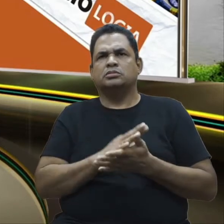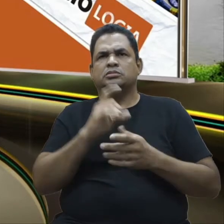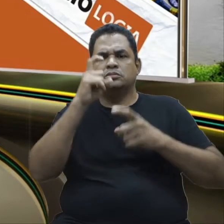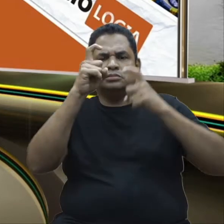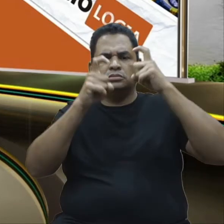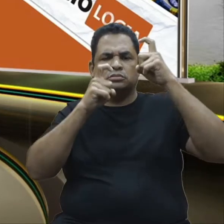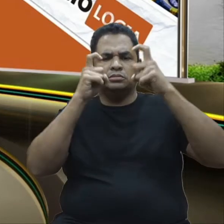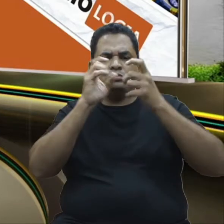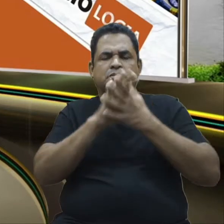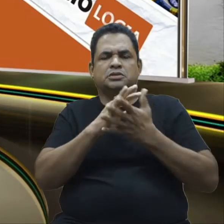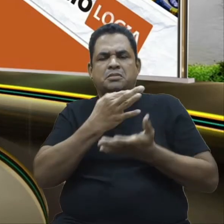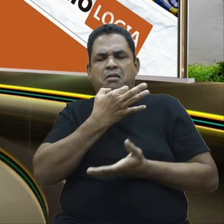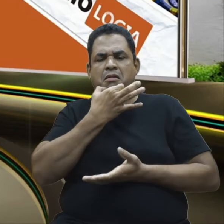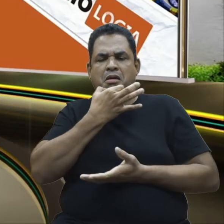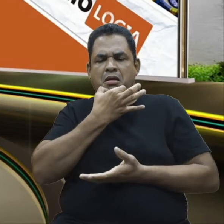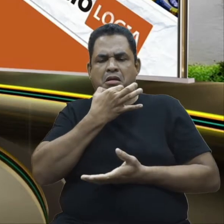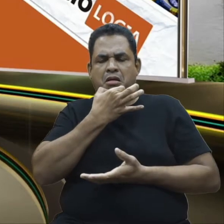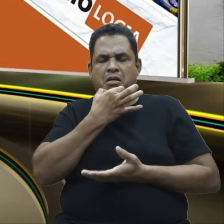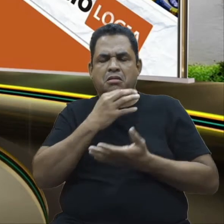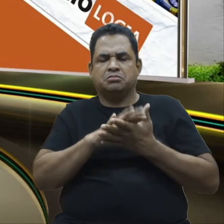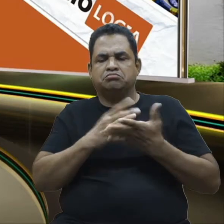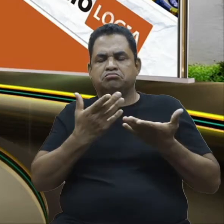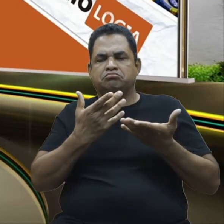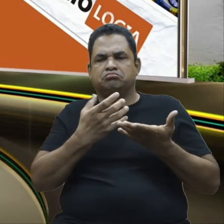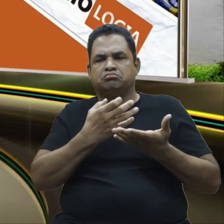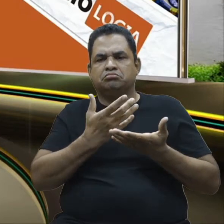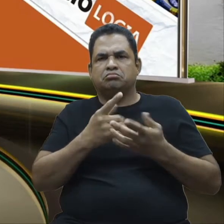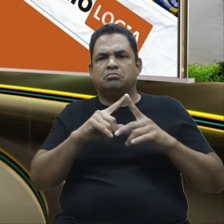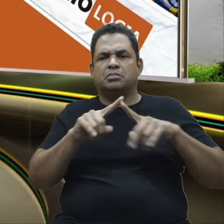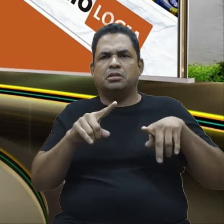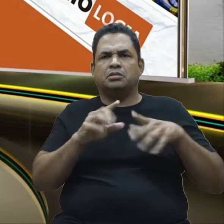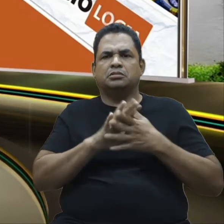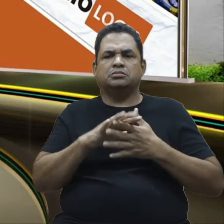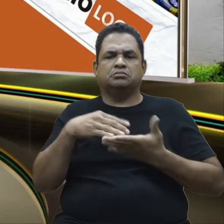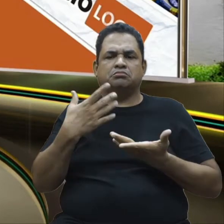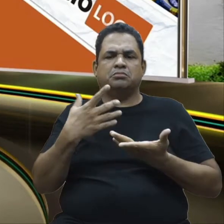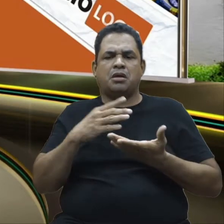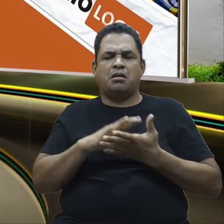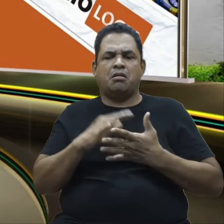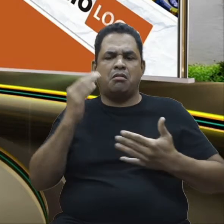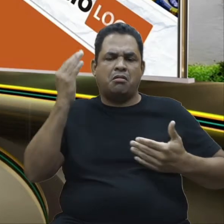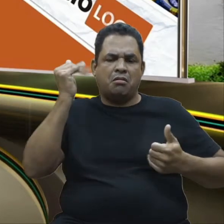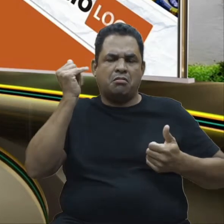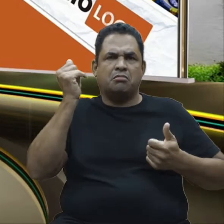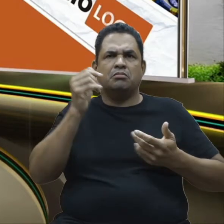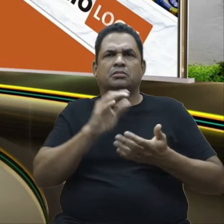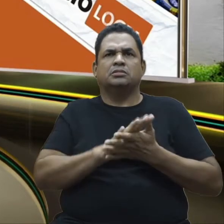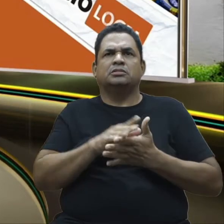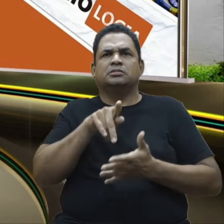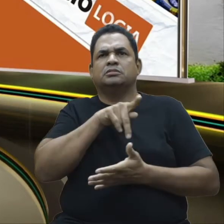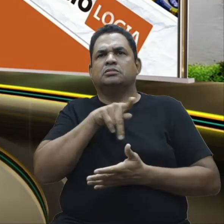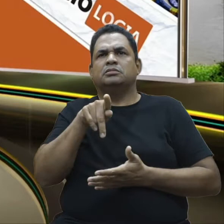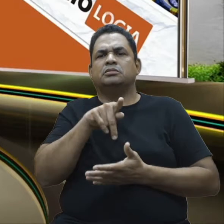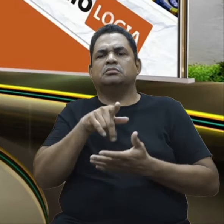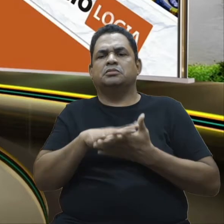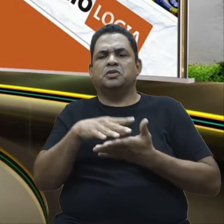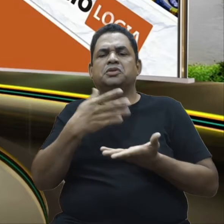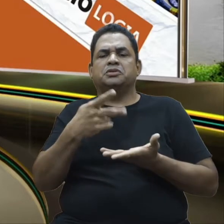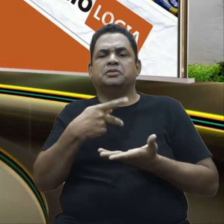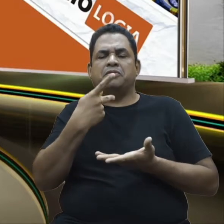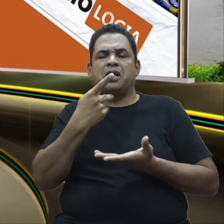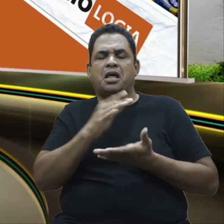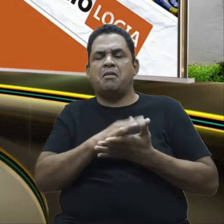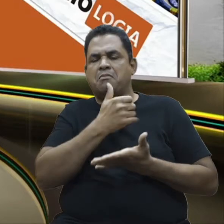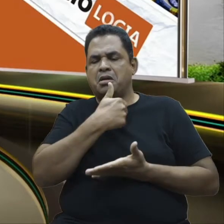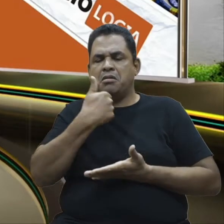falar o inglês, mas o espanhol, a professora de espanhol pode afirmar isso melhor do que